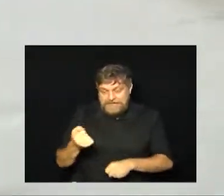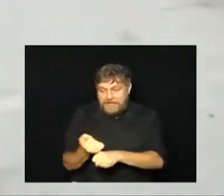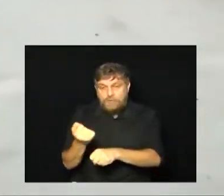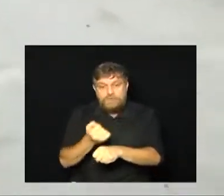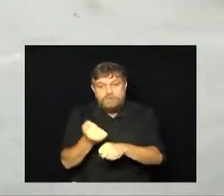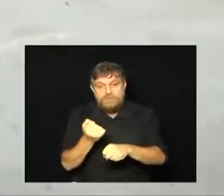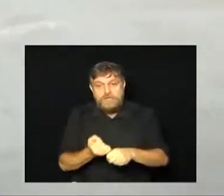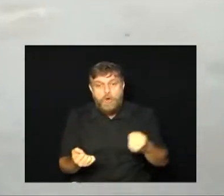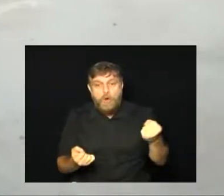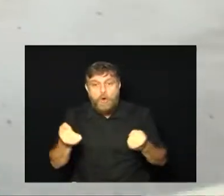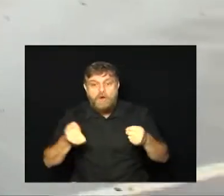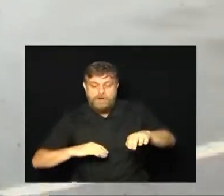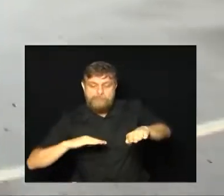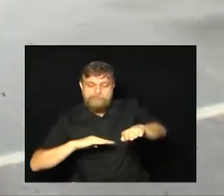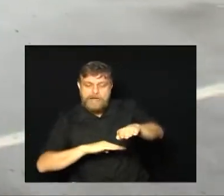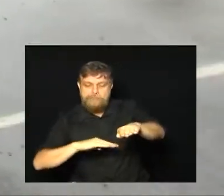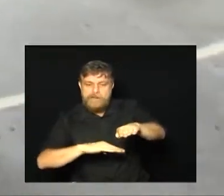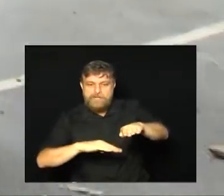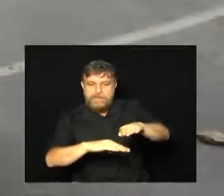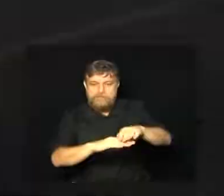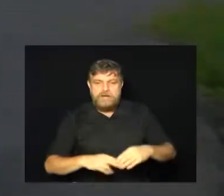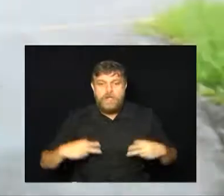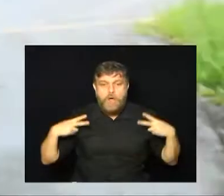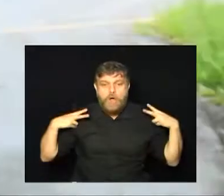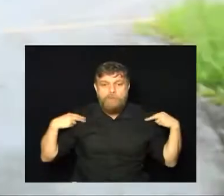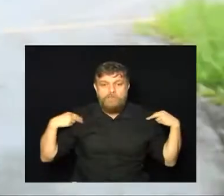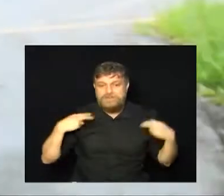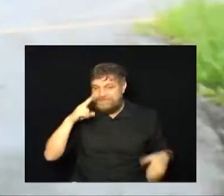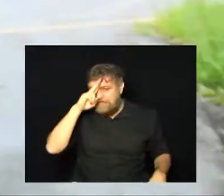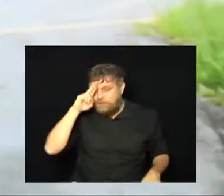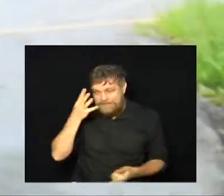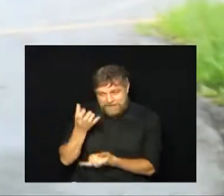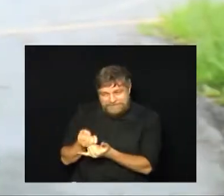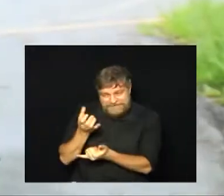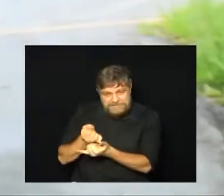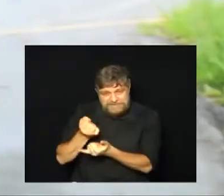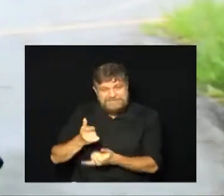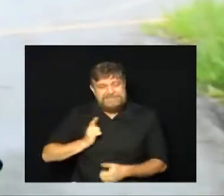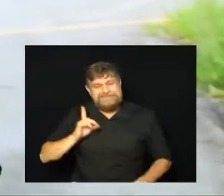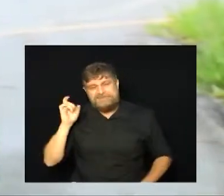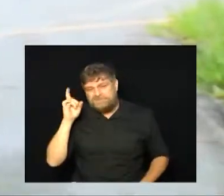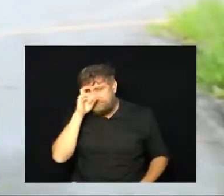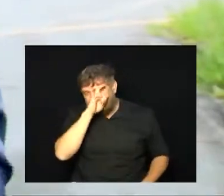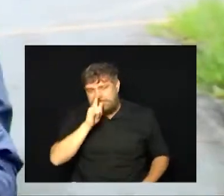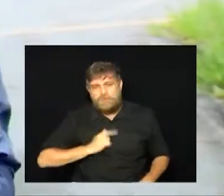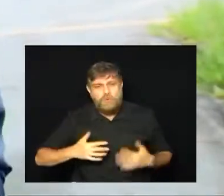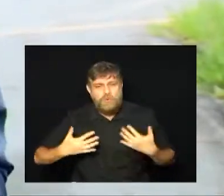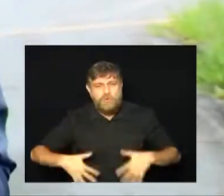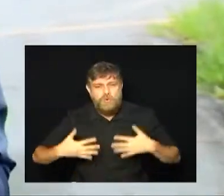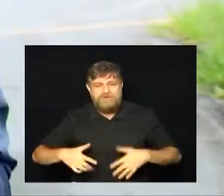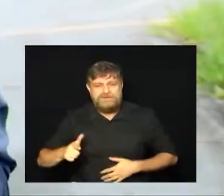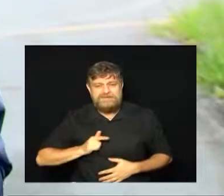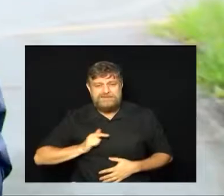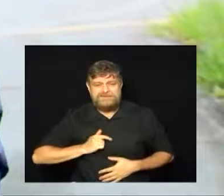bolsão de estacionamento. Os motoristas de aplicativos, né, em especial, eles têm uma dificuldade muito grande em torno aqui